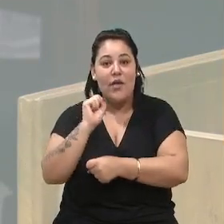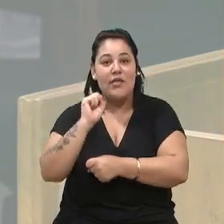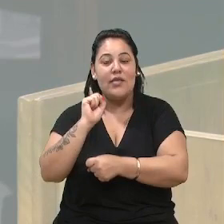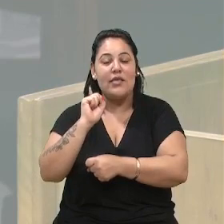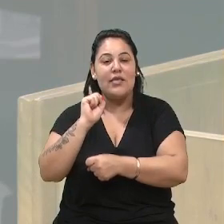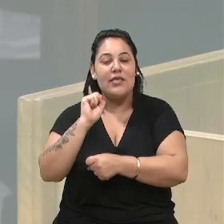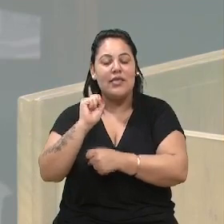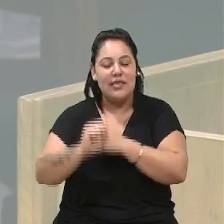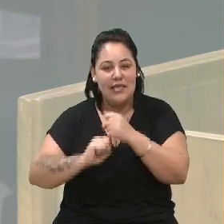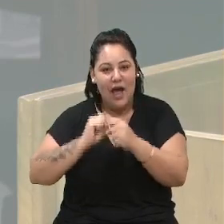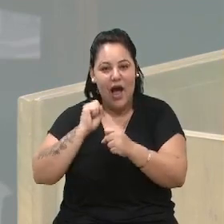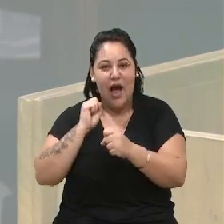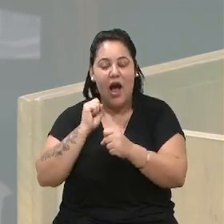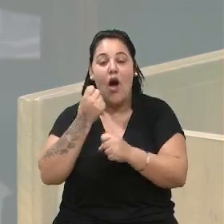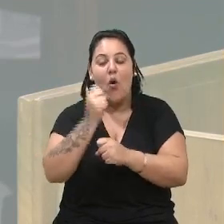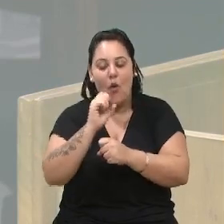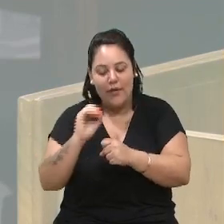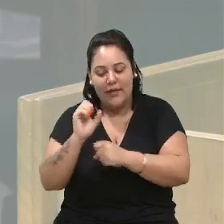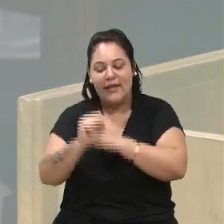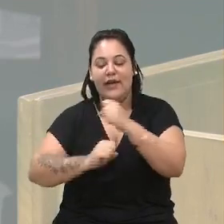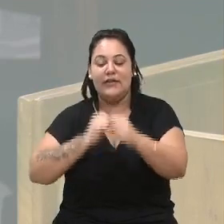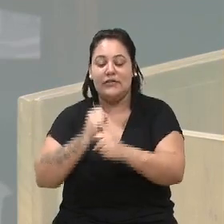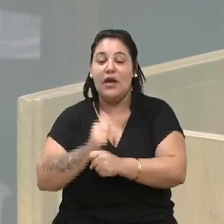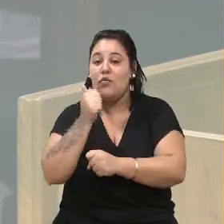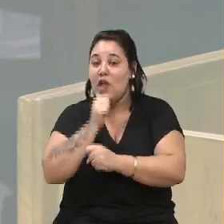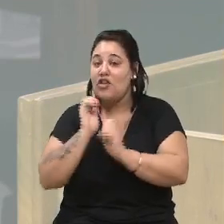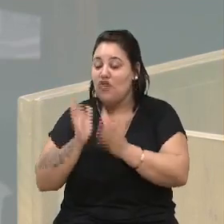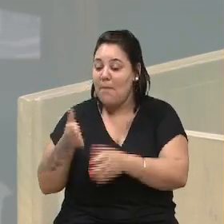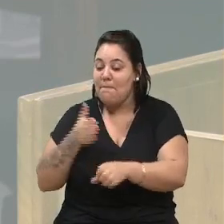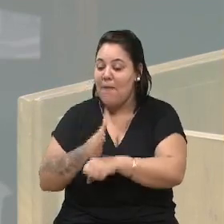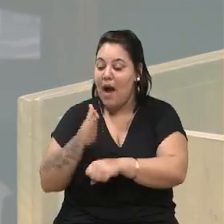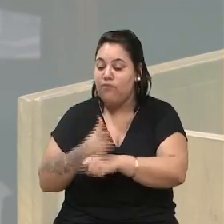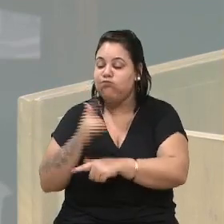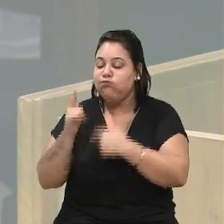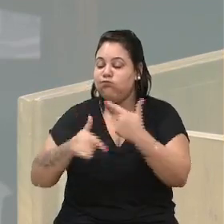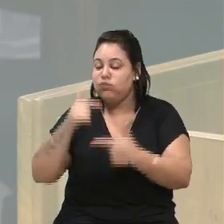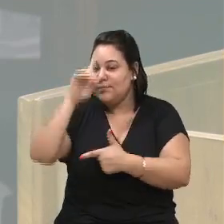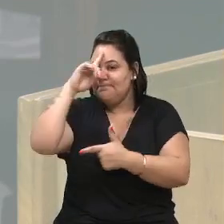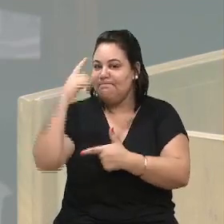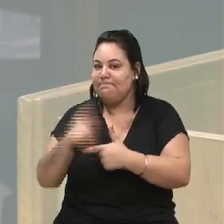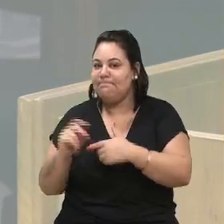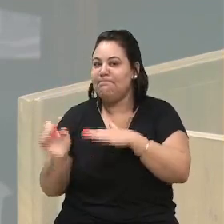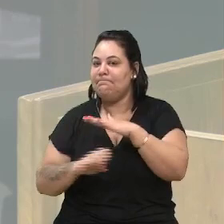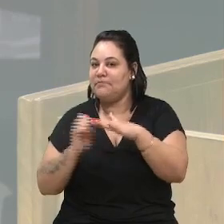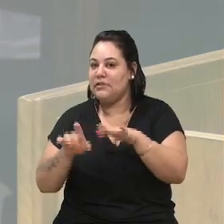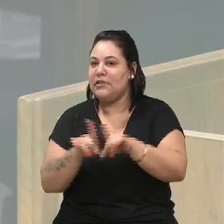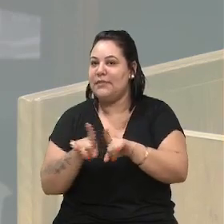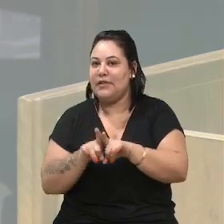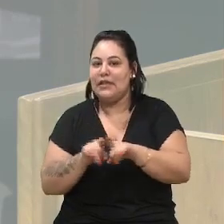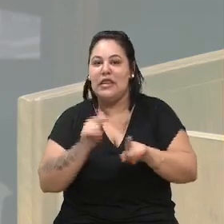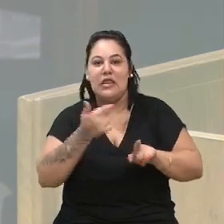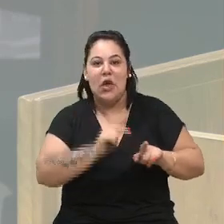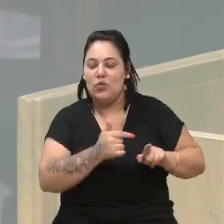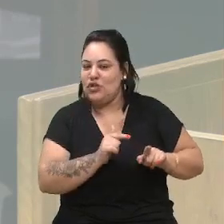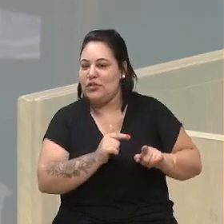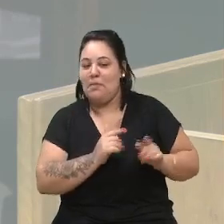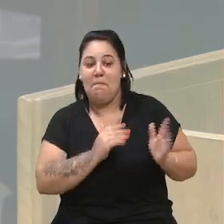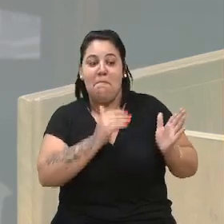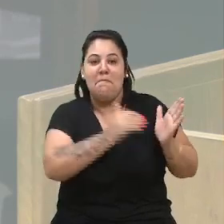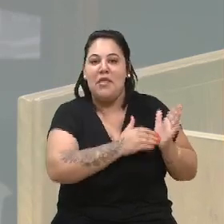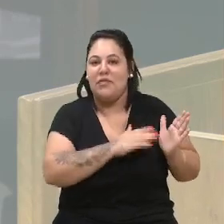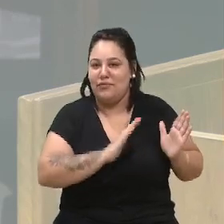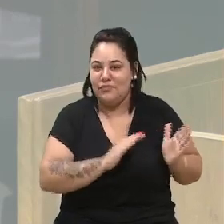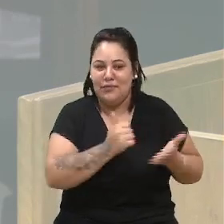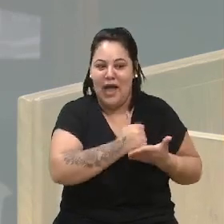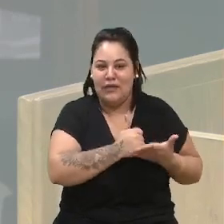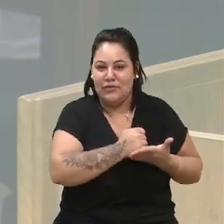já estavam trabalhando nas indústrias sem um mínimo de... Não existia, né? Imaginem hoje